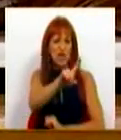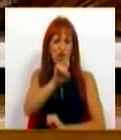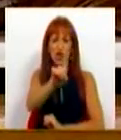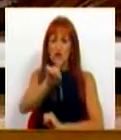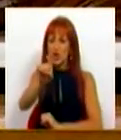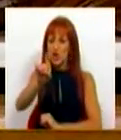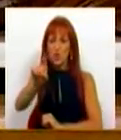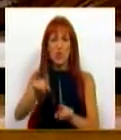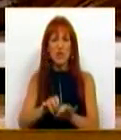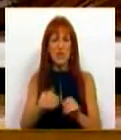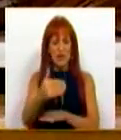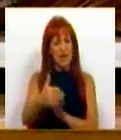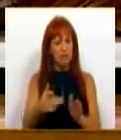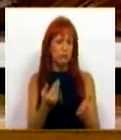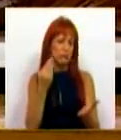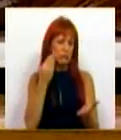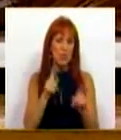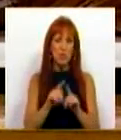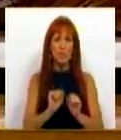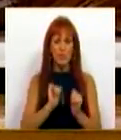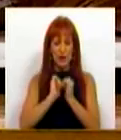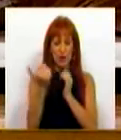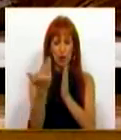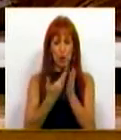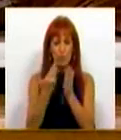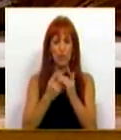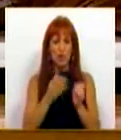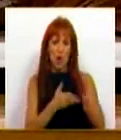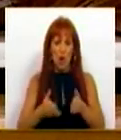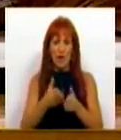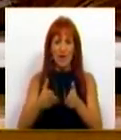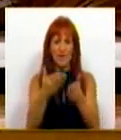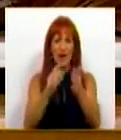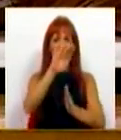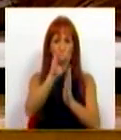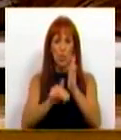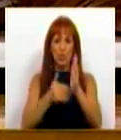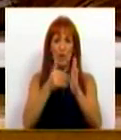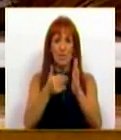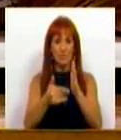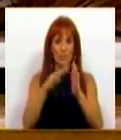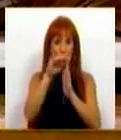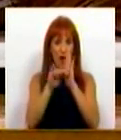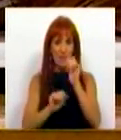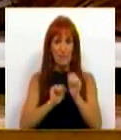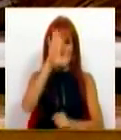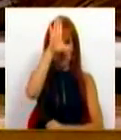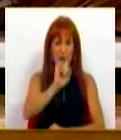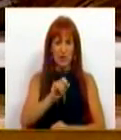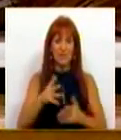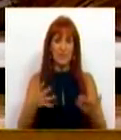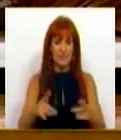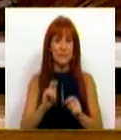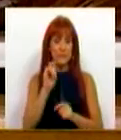escolhas, enquadradas no seu documento orientador, o programa do Governo. E